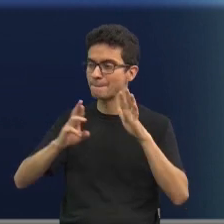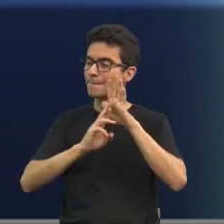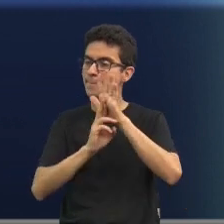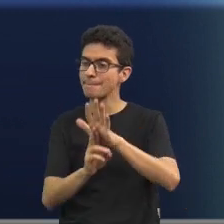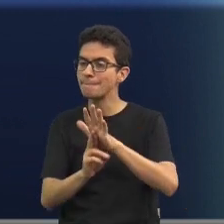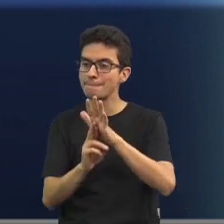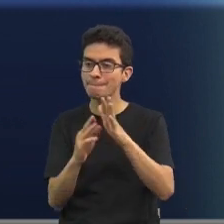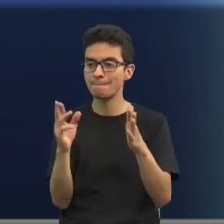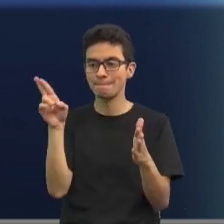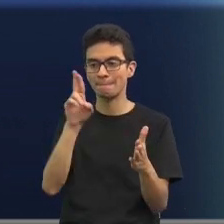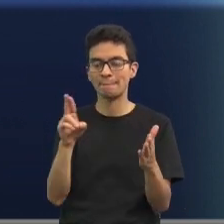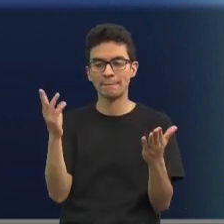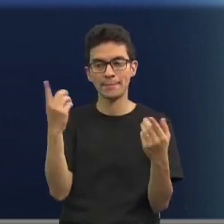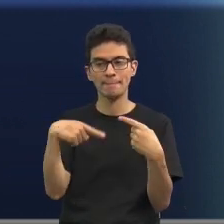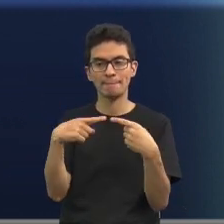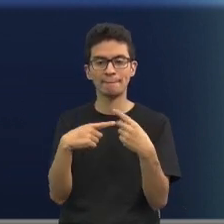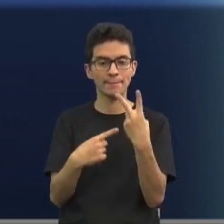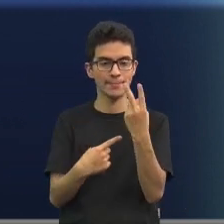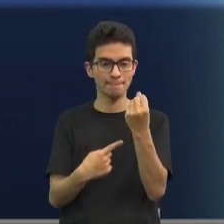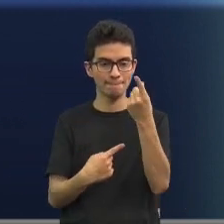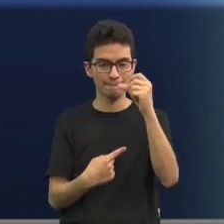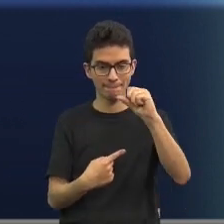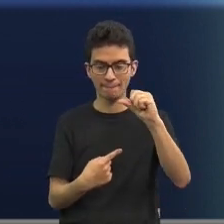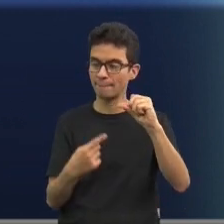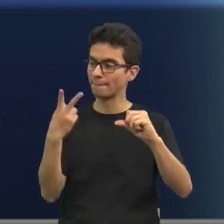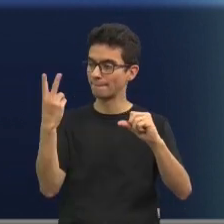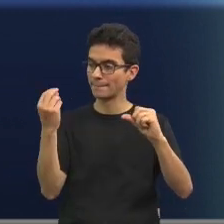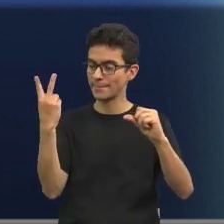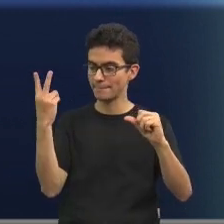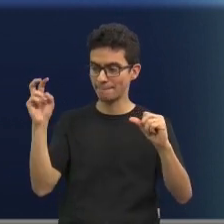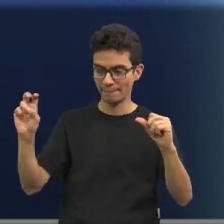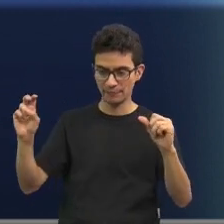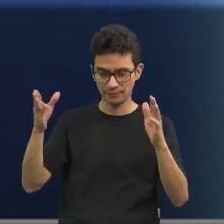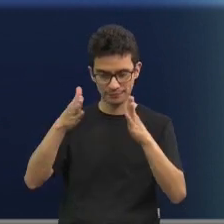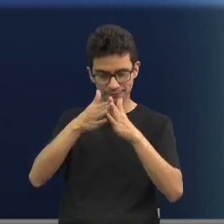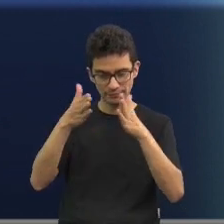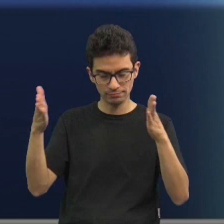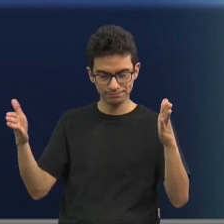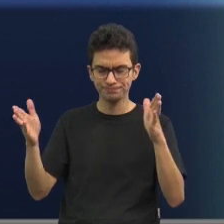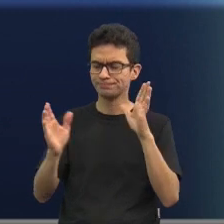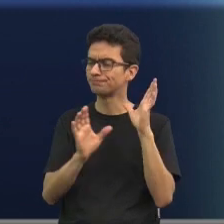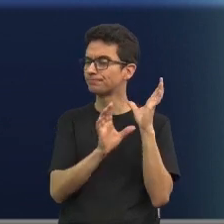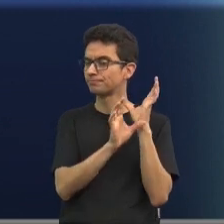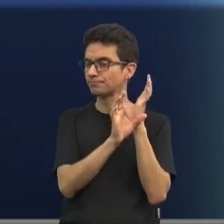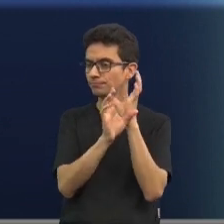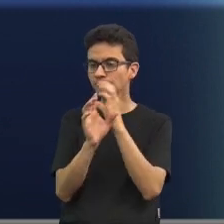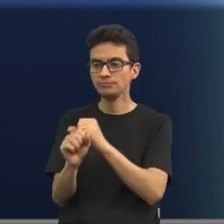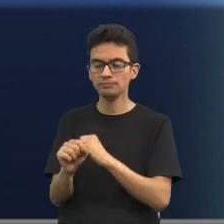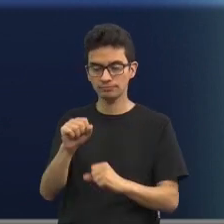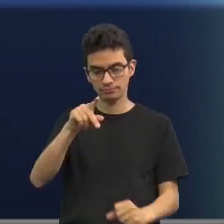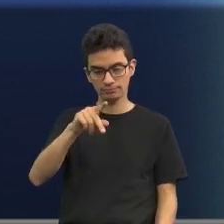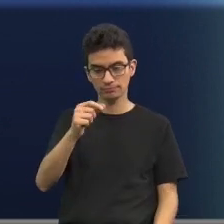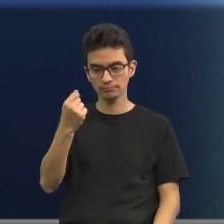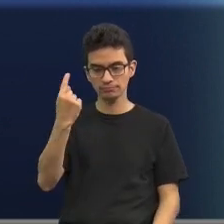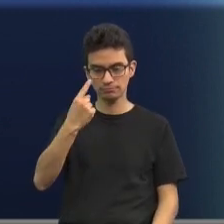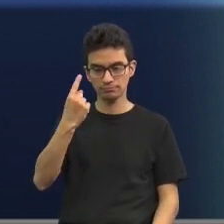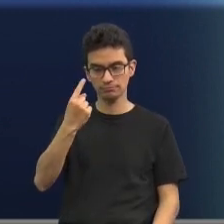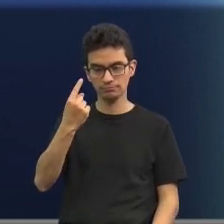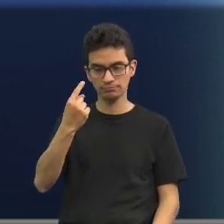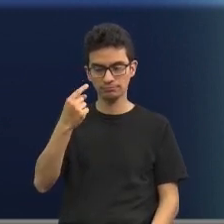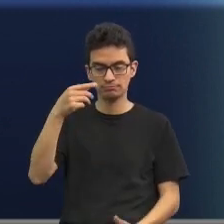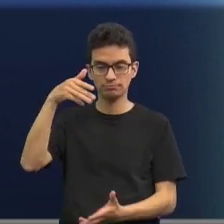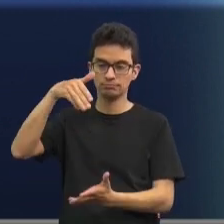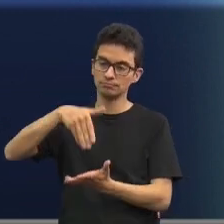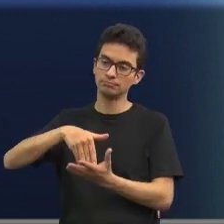respectivos anos 2019 e 2025 fazendo a soma uma pea é o primeiro tempo mas o último